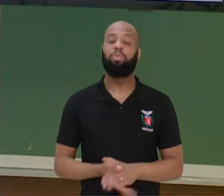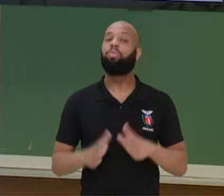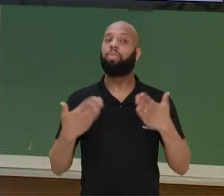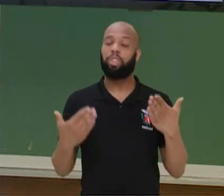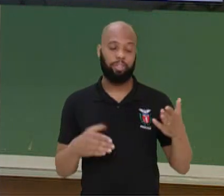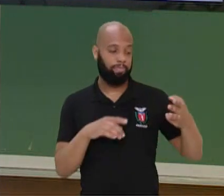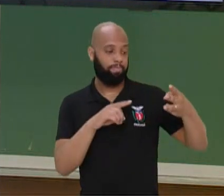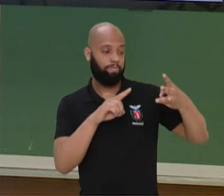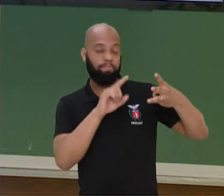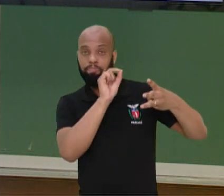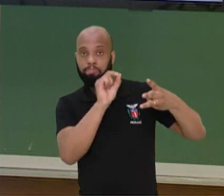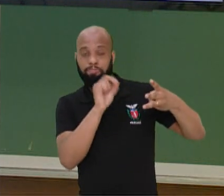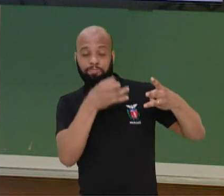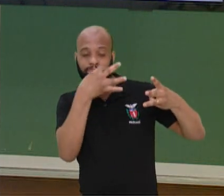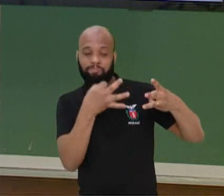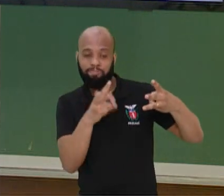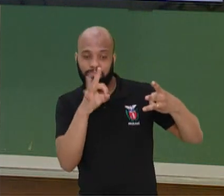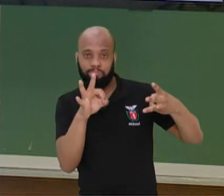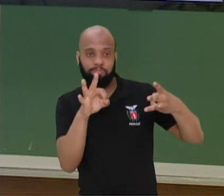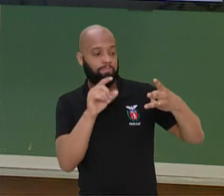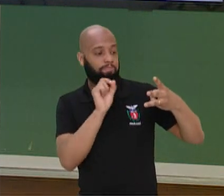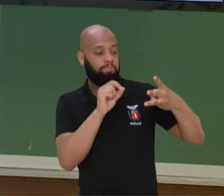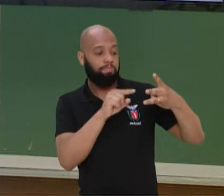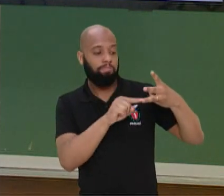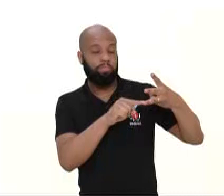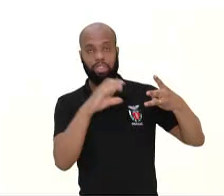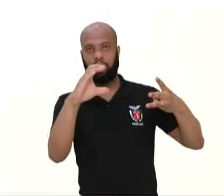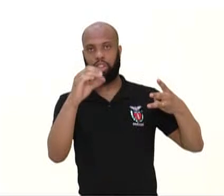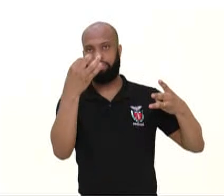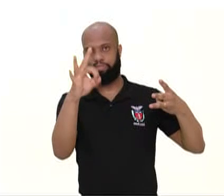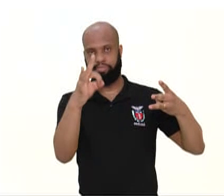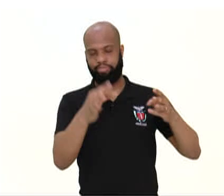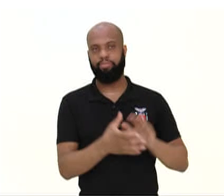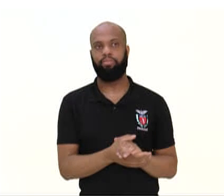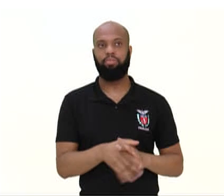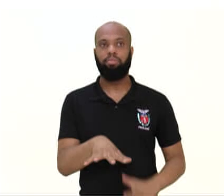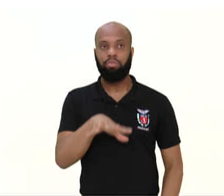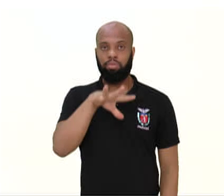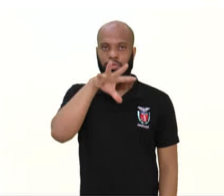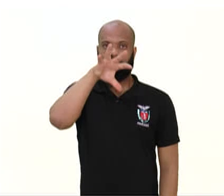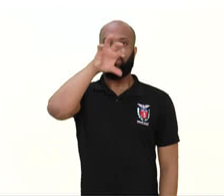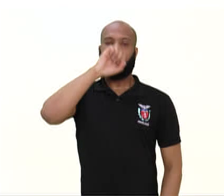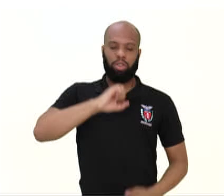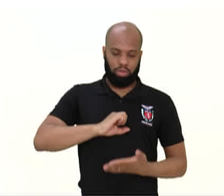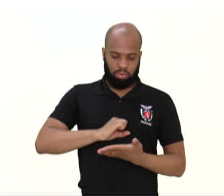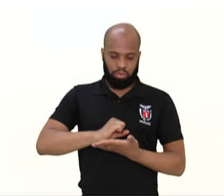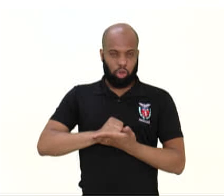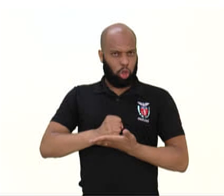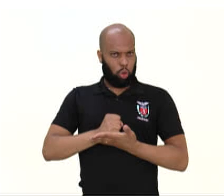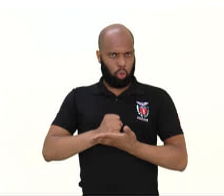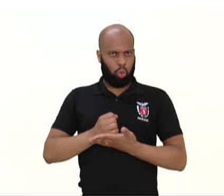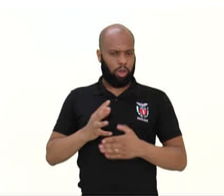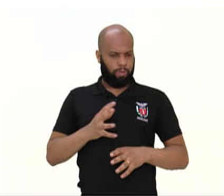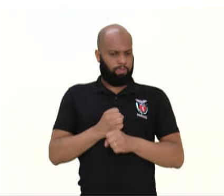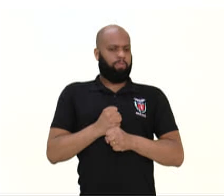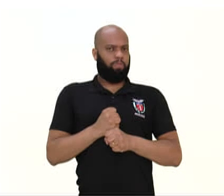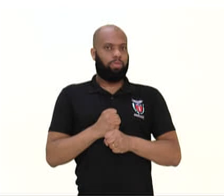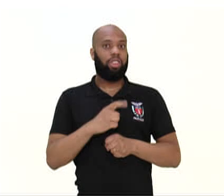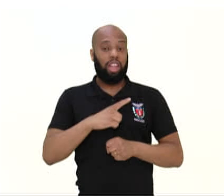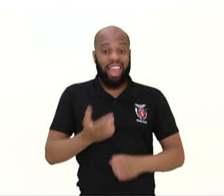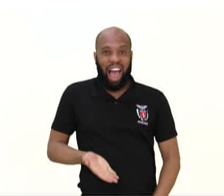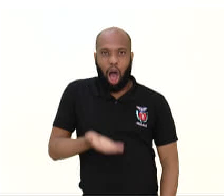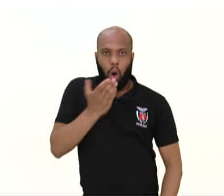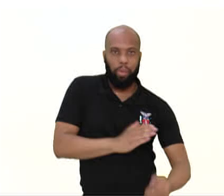A alternativa mais adequada, então, para essa questão é a letra C. A expiração é bloqueada com o aumento da pressão